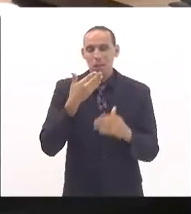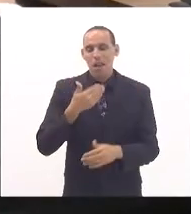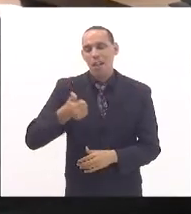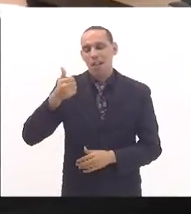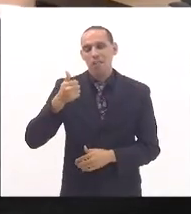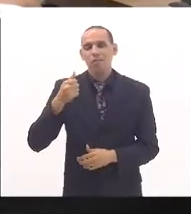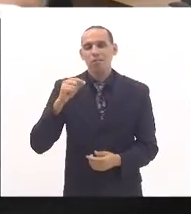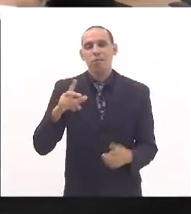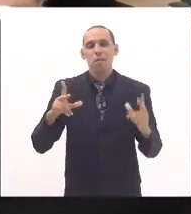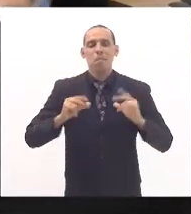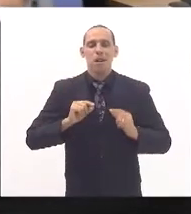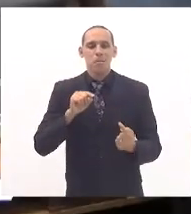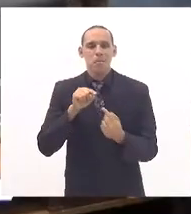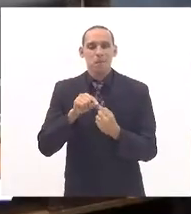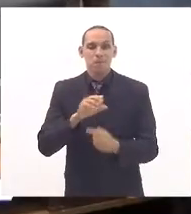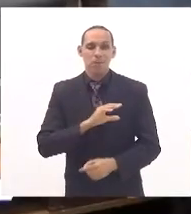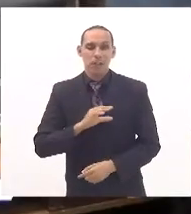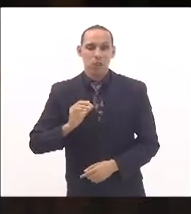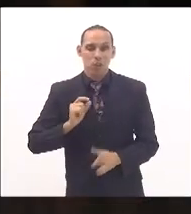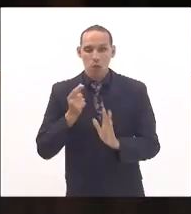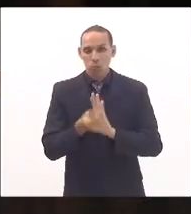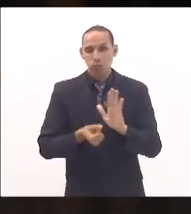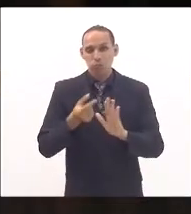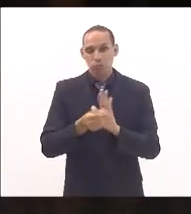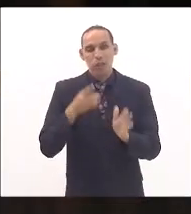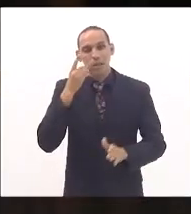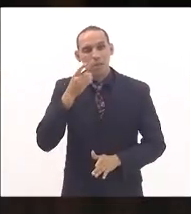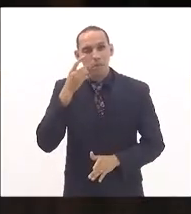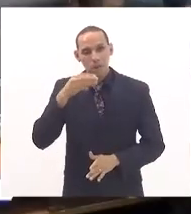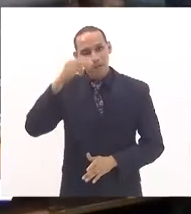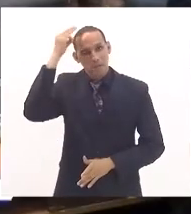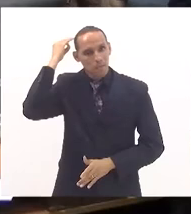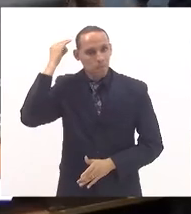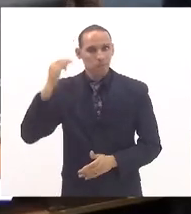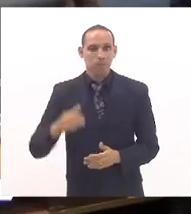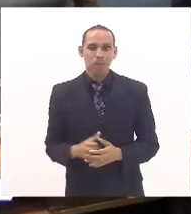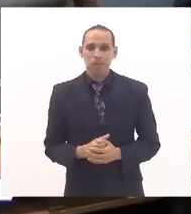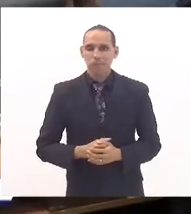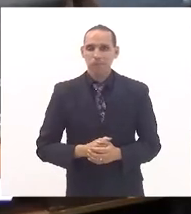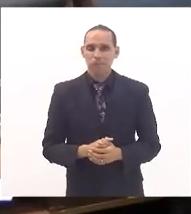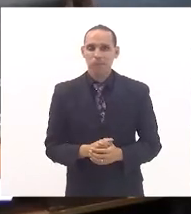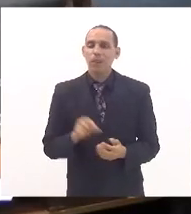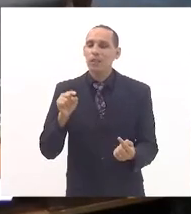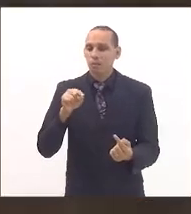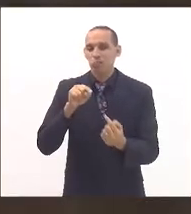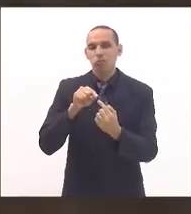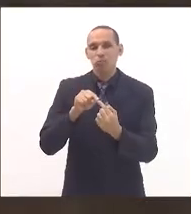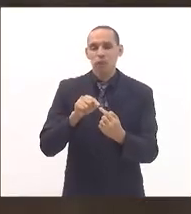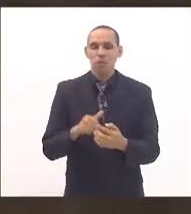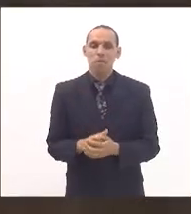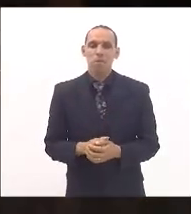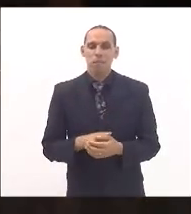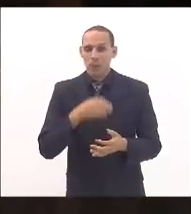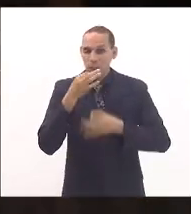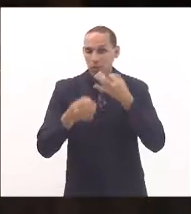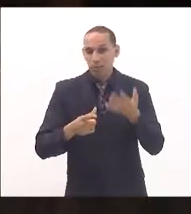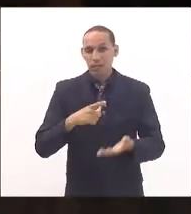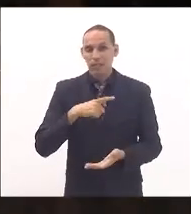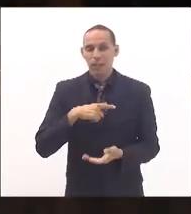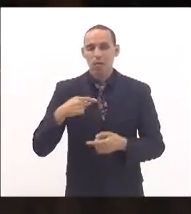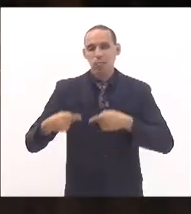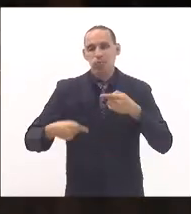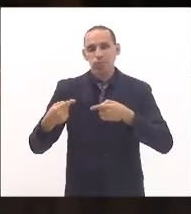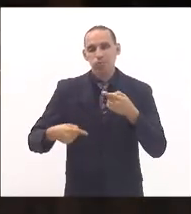mérito, é favorável. Pela Comissão de Orçamento, deputado Márcio Pacheco. Parecer favorável. Os pareceres emitidos